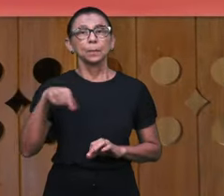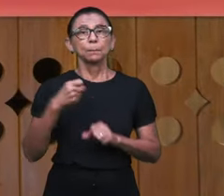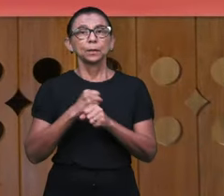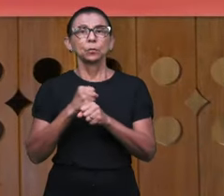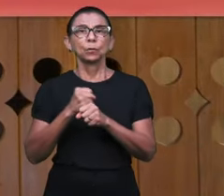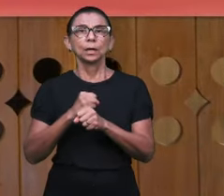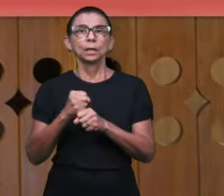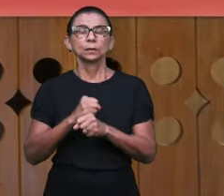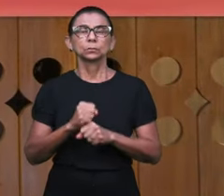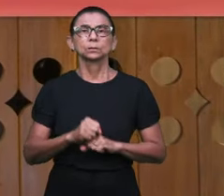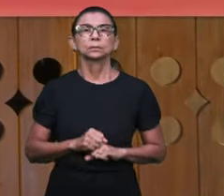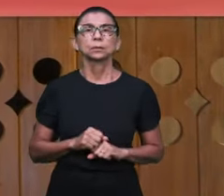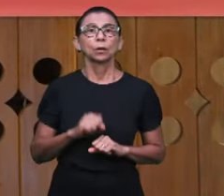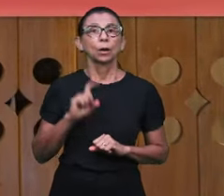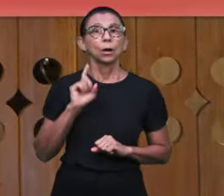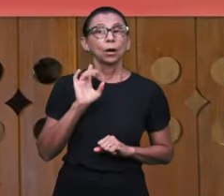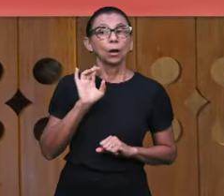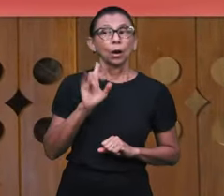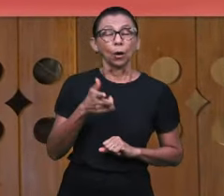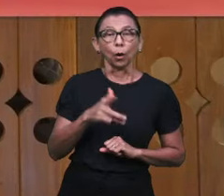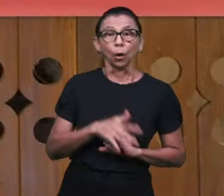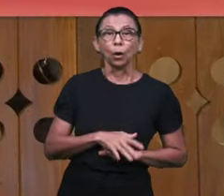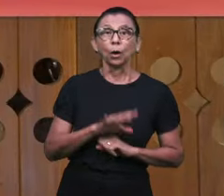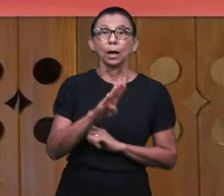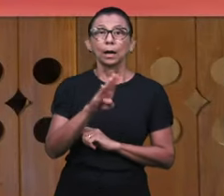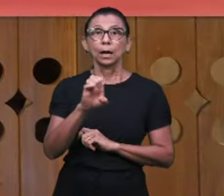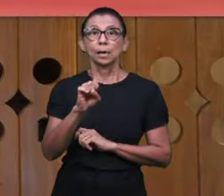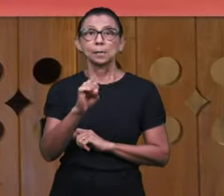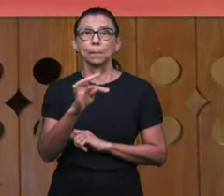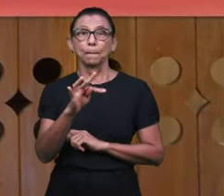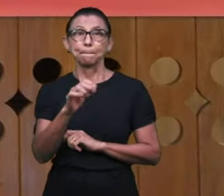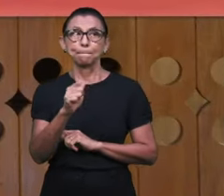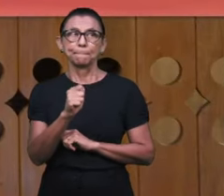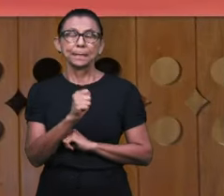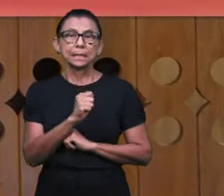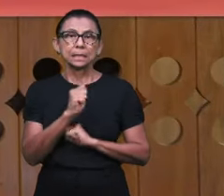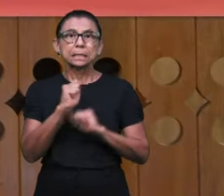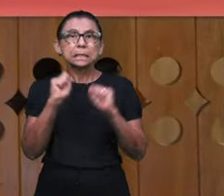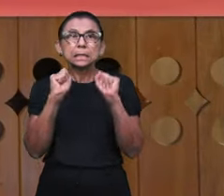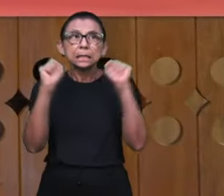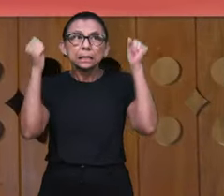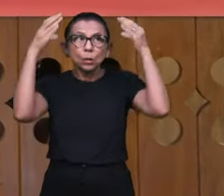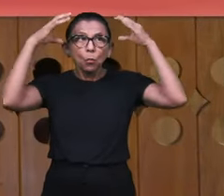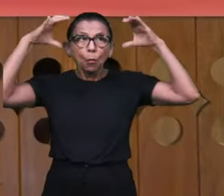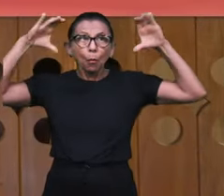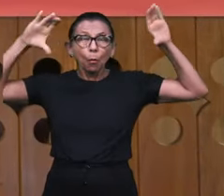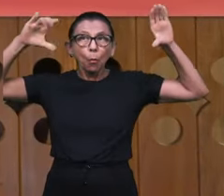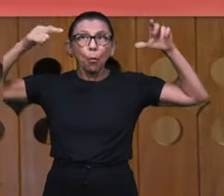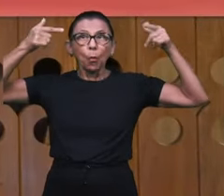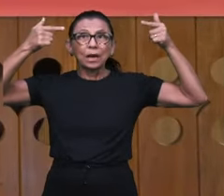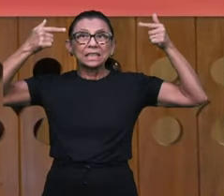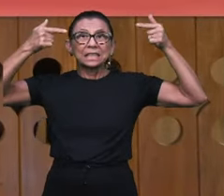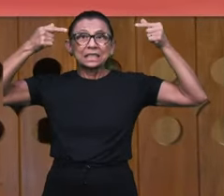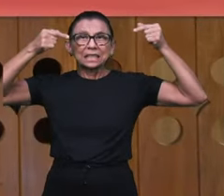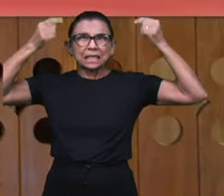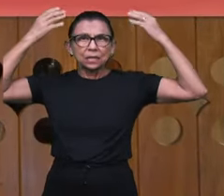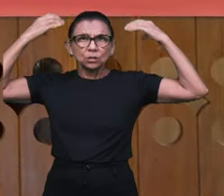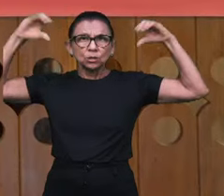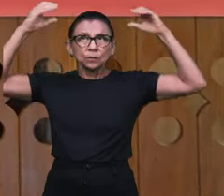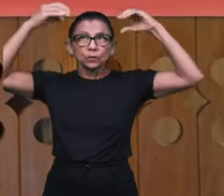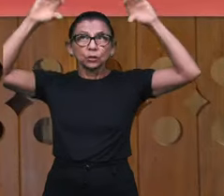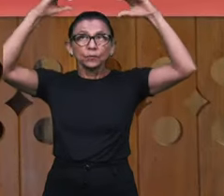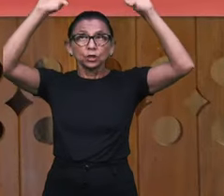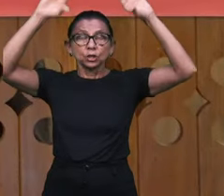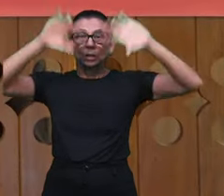a besta tem 7 chifres e o número dela é 666.